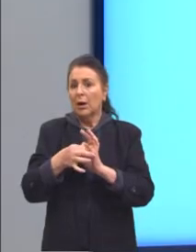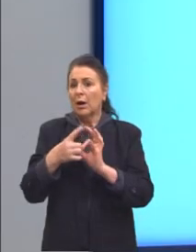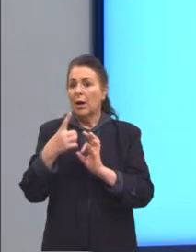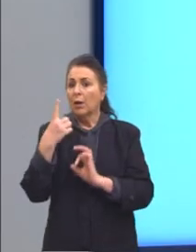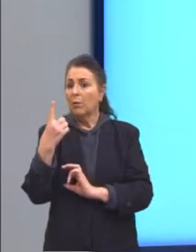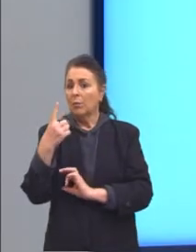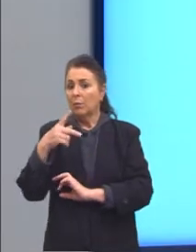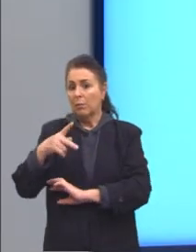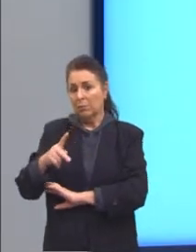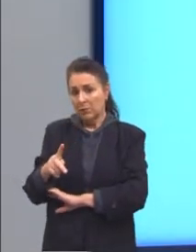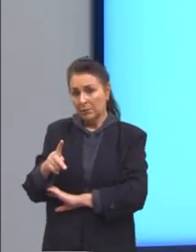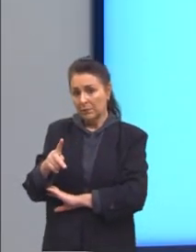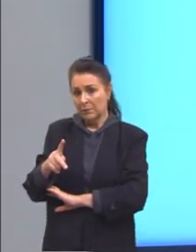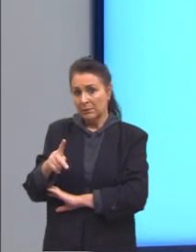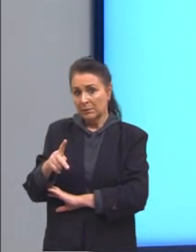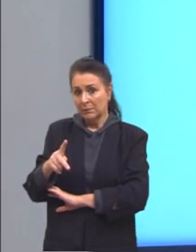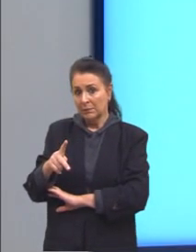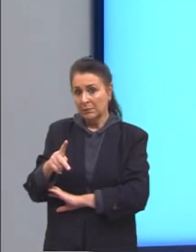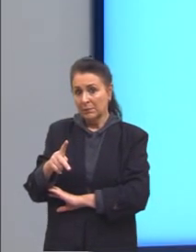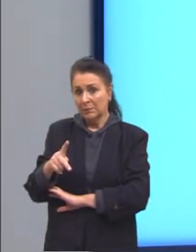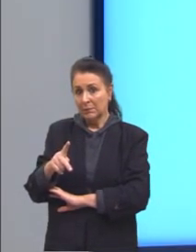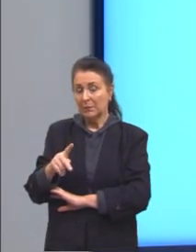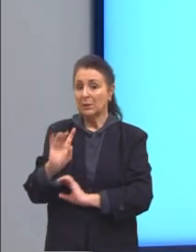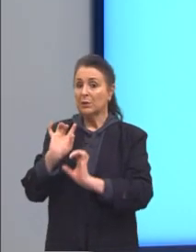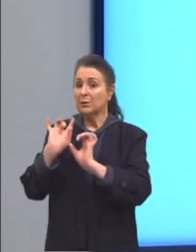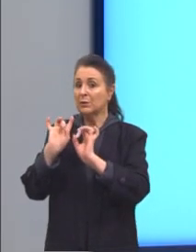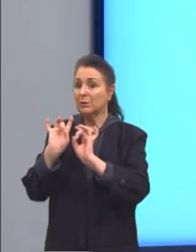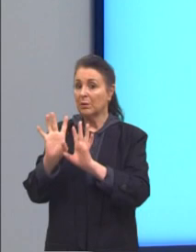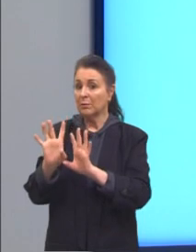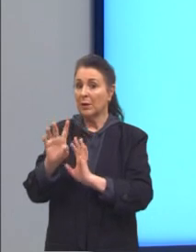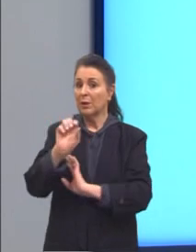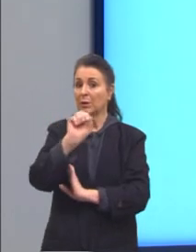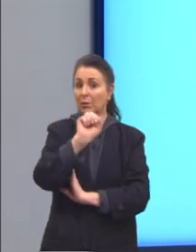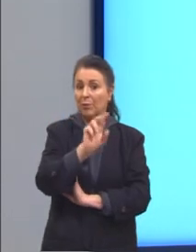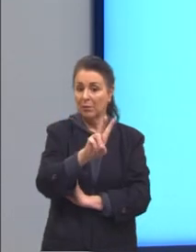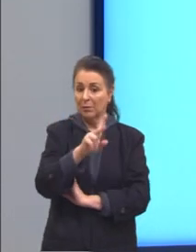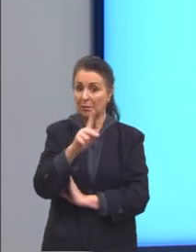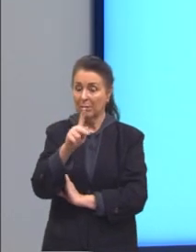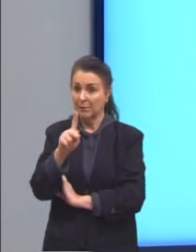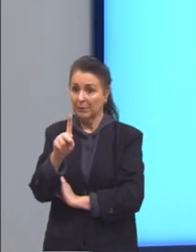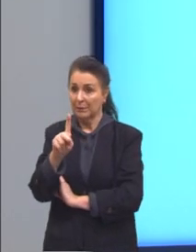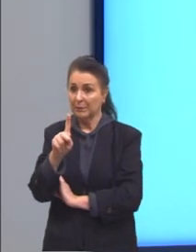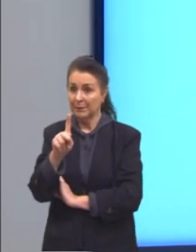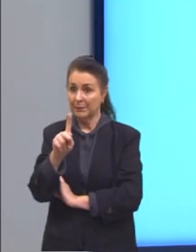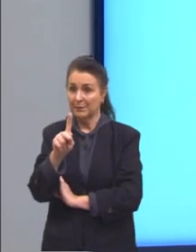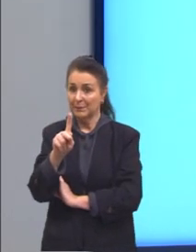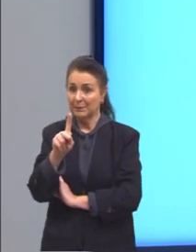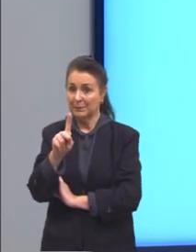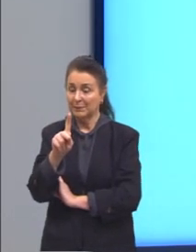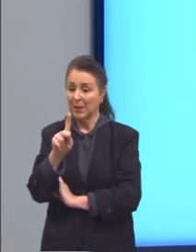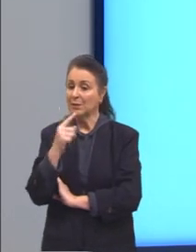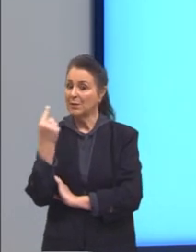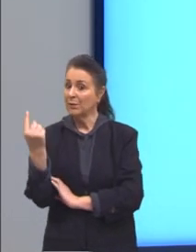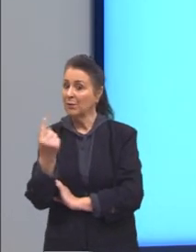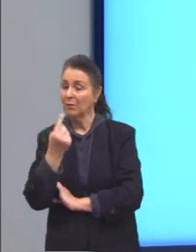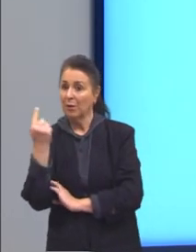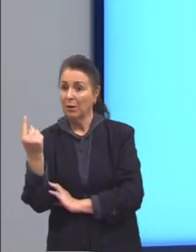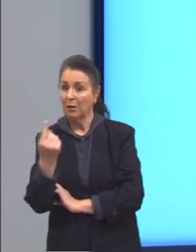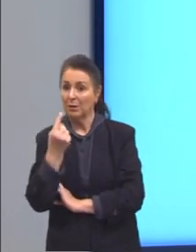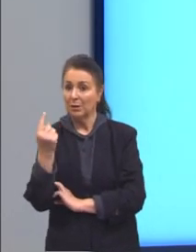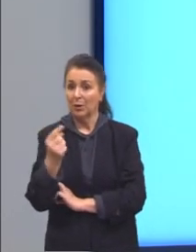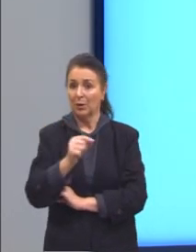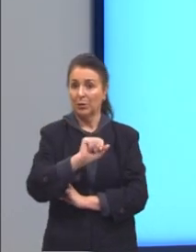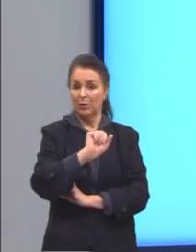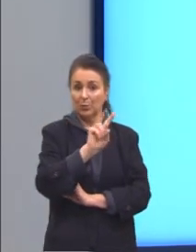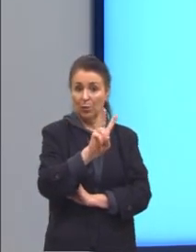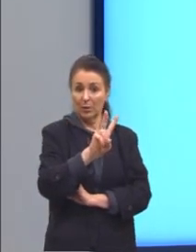orbital P sobrando dois percursos é sobrando aqui os dois sozinhos então eu vou ter dois